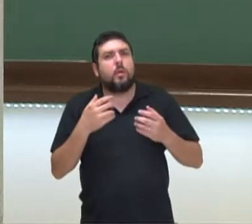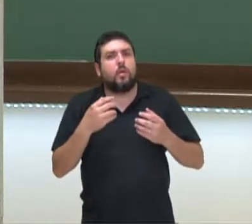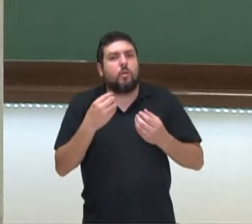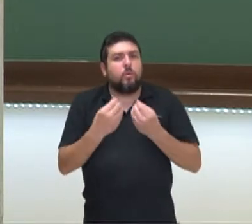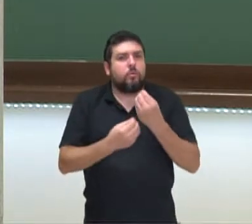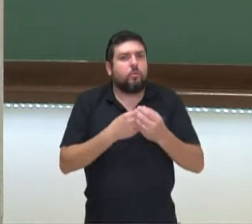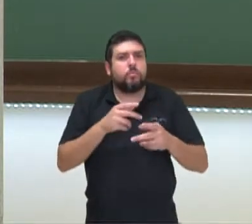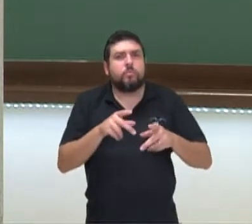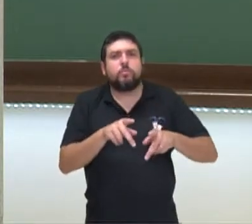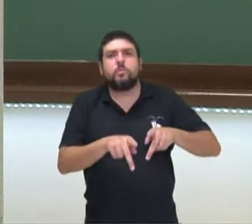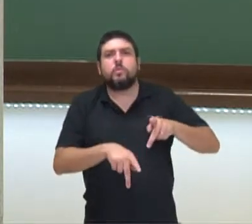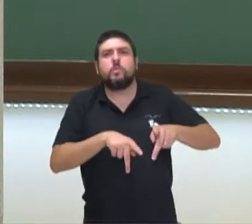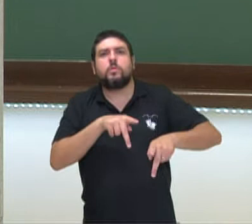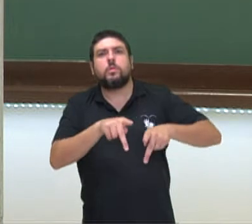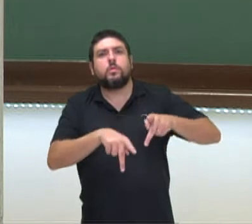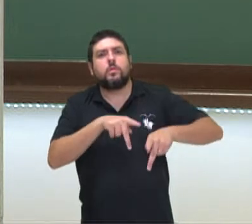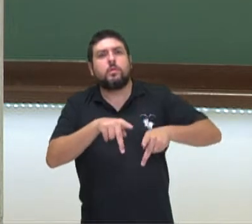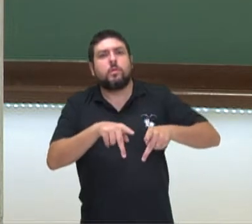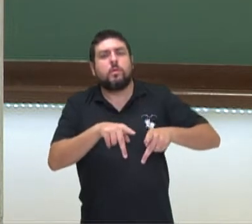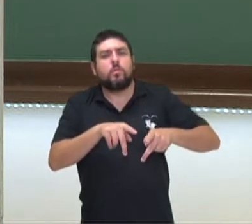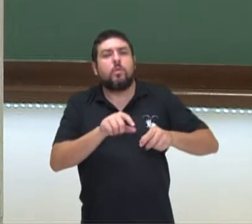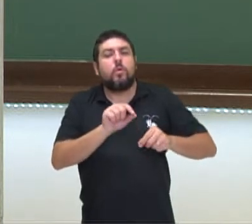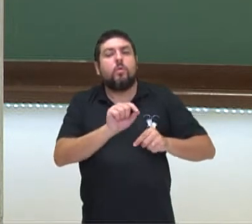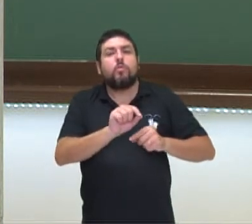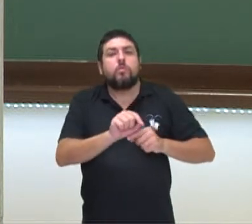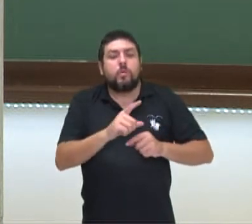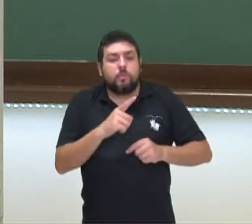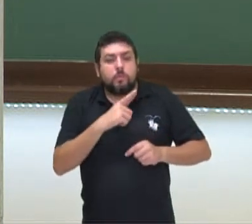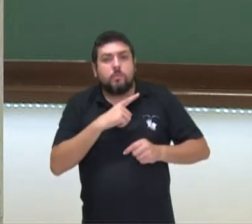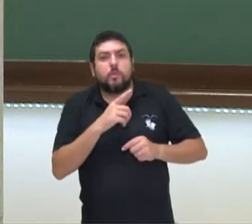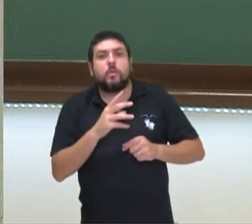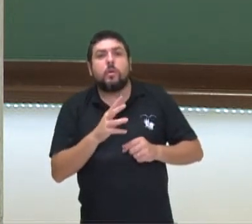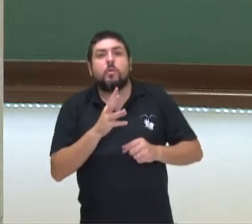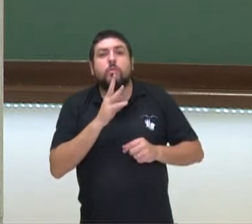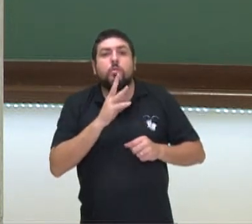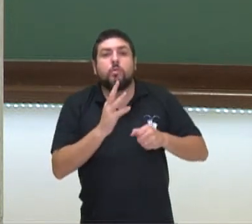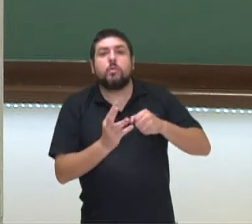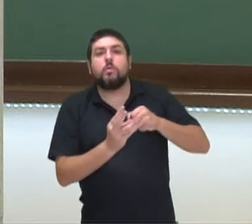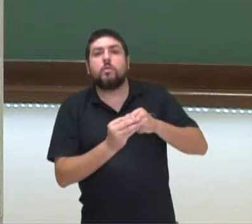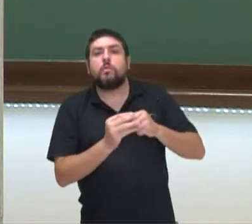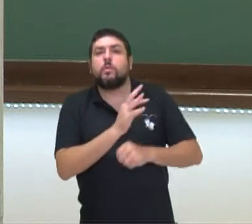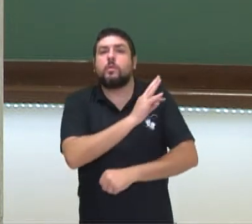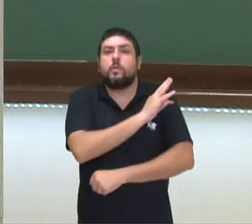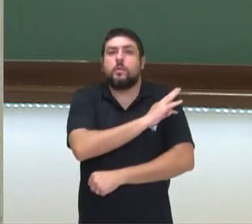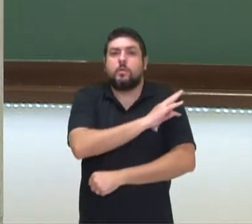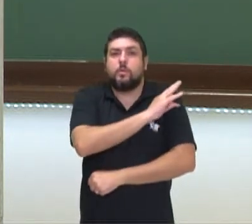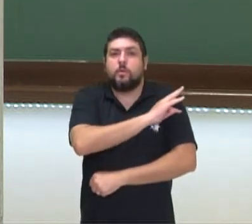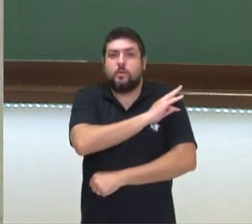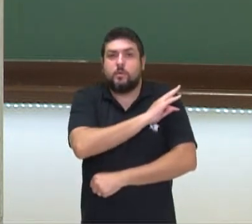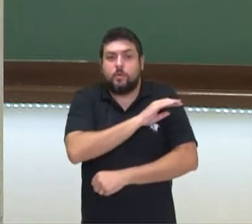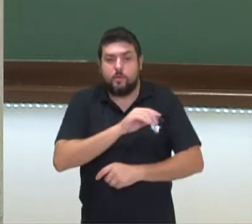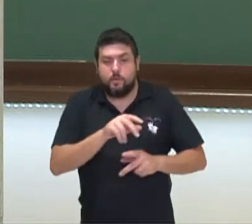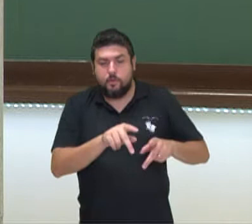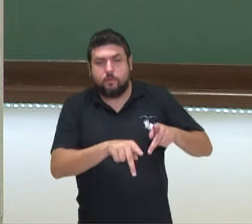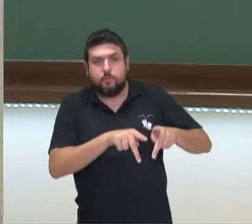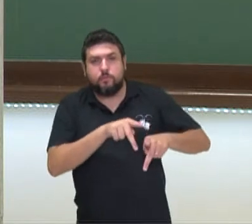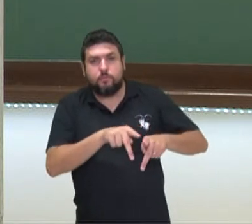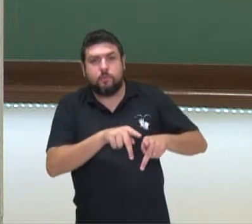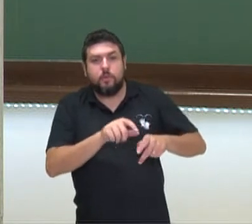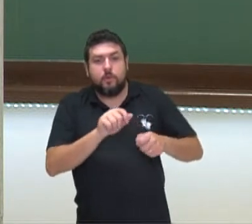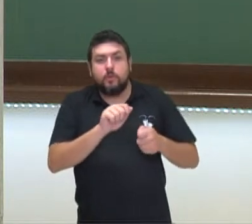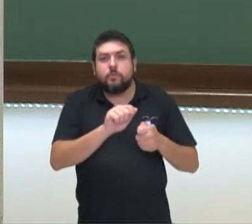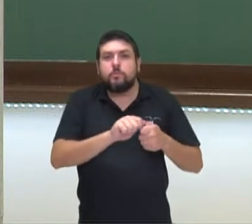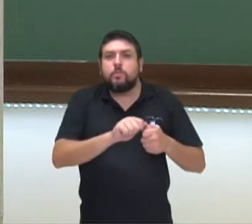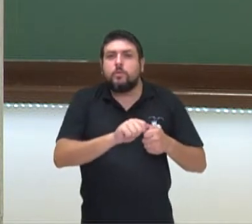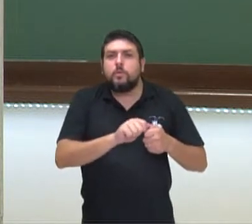civilizações, as contribuições e os conhecimentos técnicos que esses povos, essas sociedades produziram e que